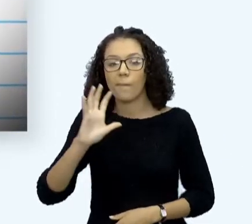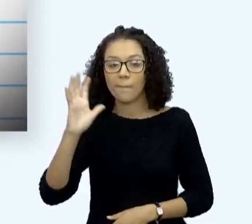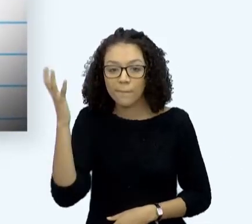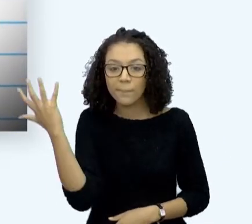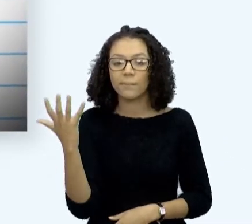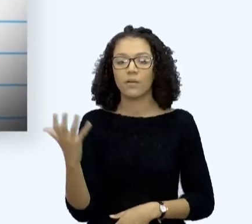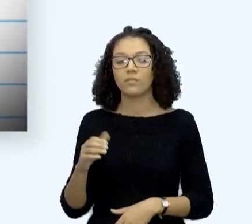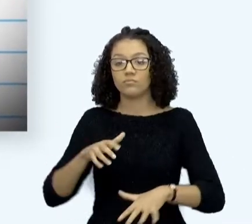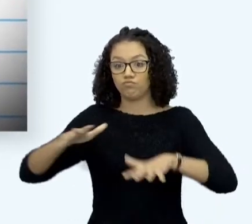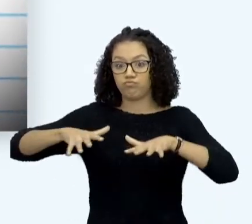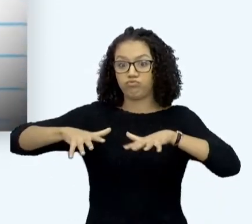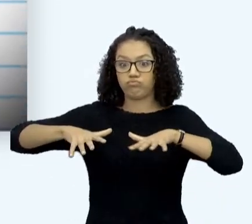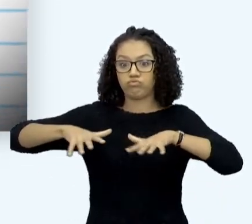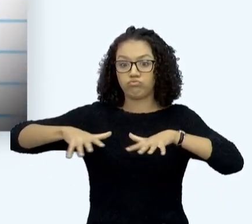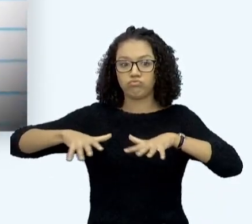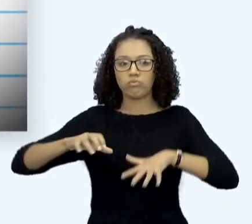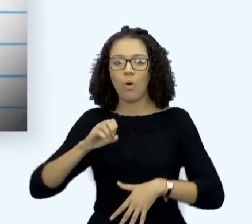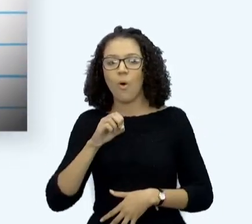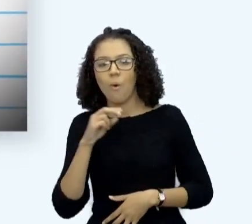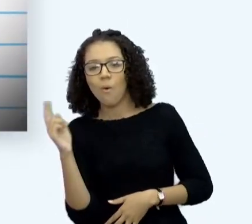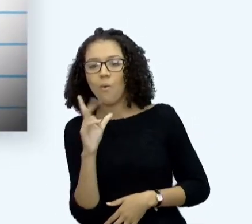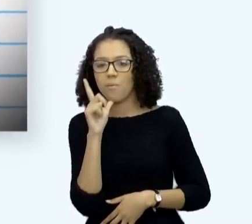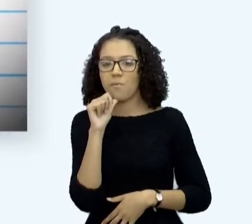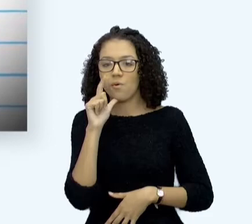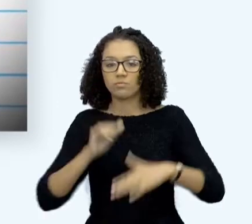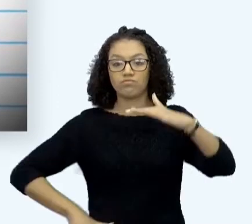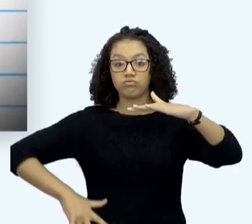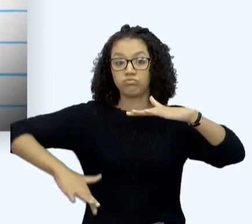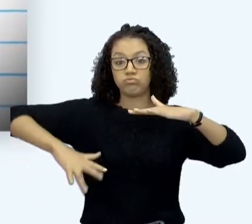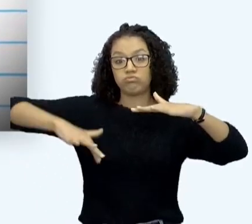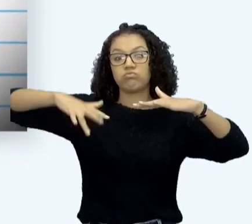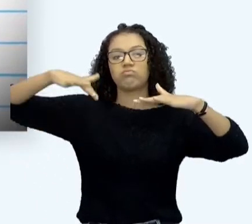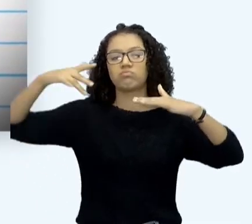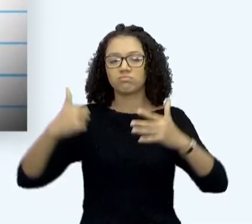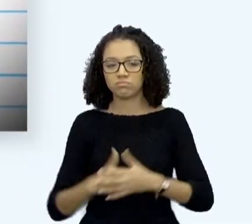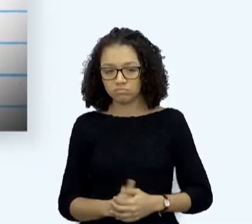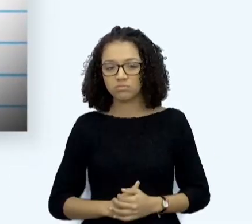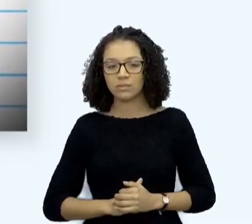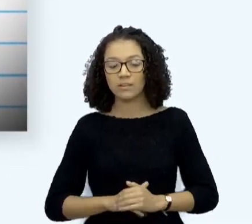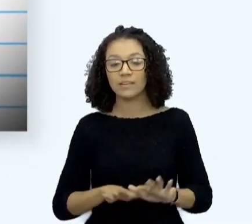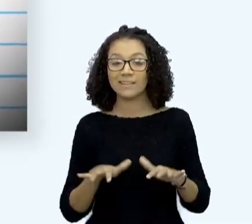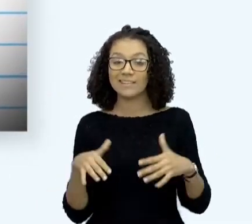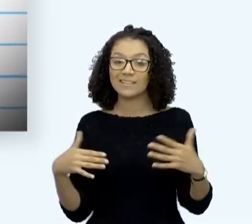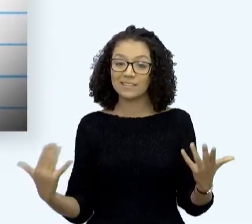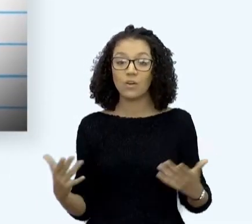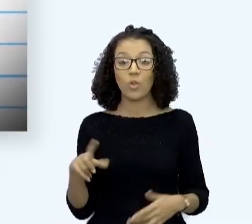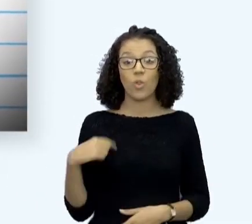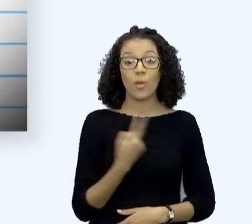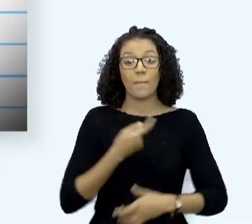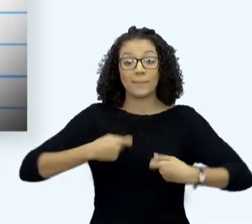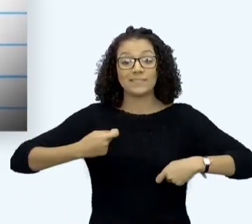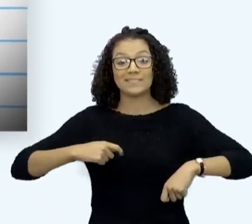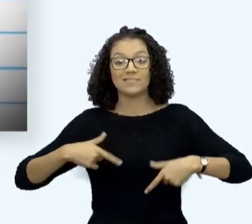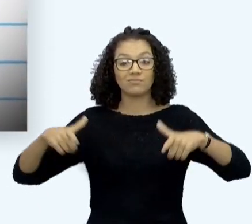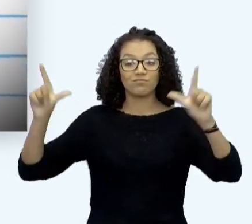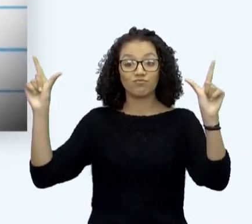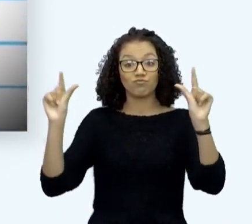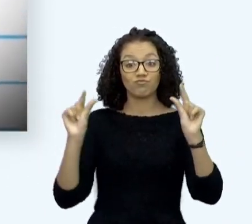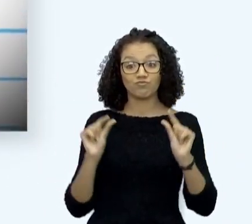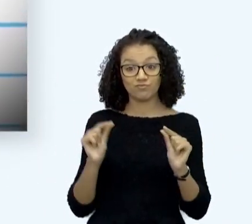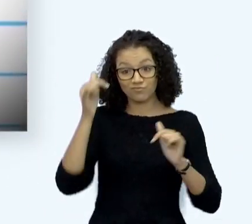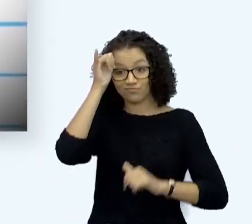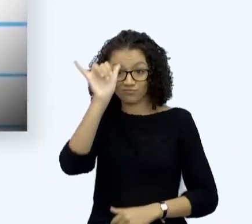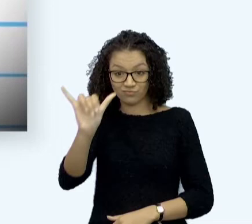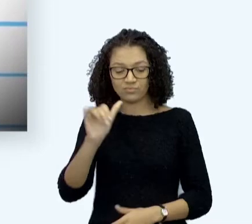e terremotos. Várias cidades no mundo possuem estratégias para diminuir os efeitos negativos dessas situações. Por exemplo, em